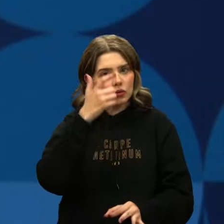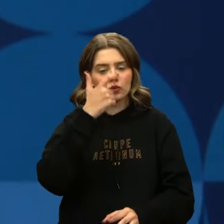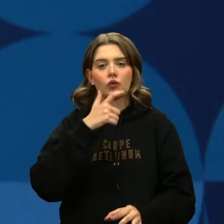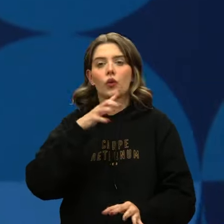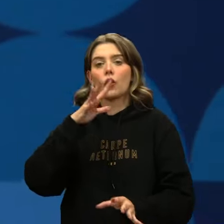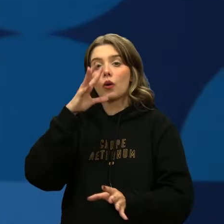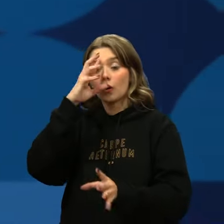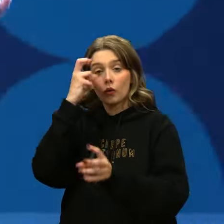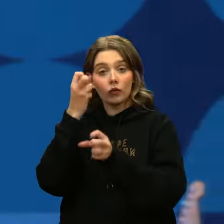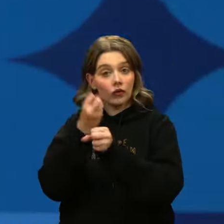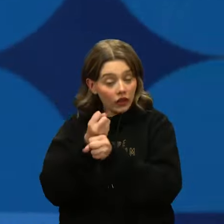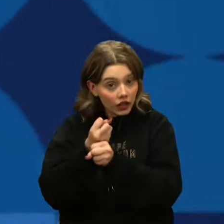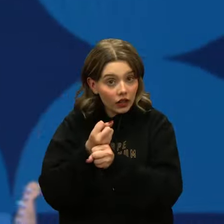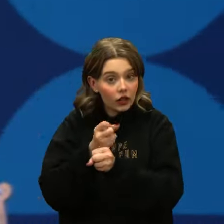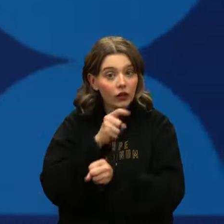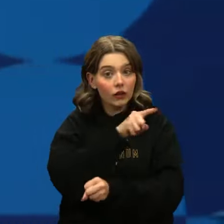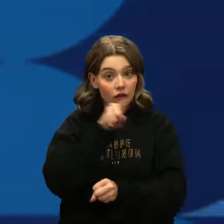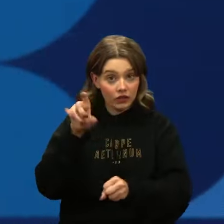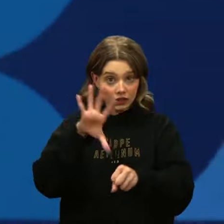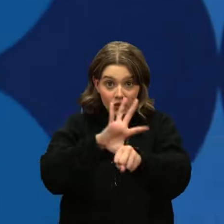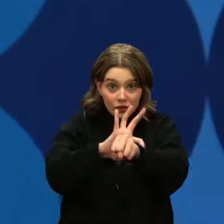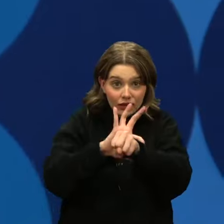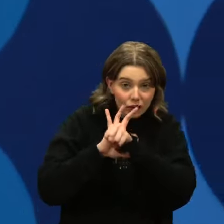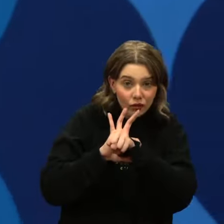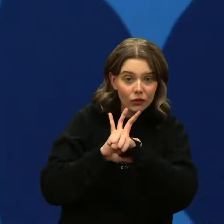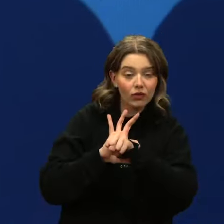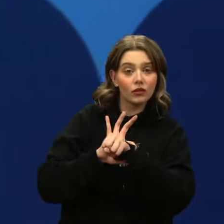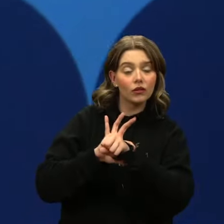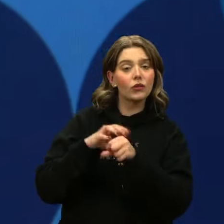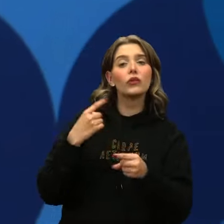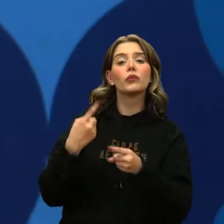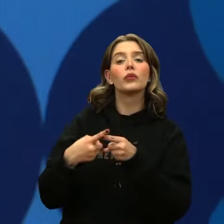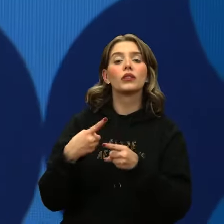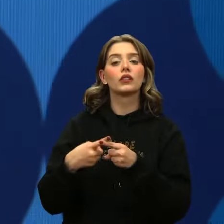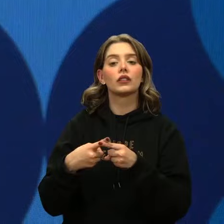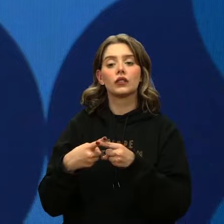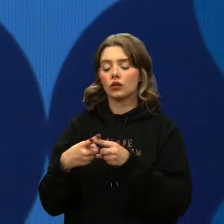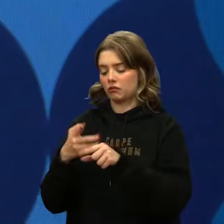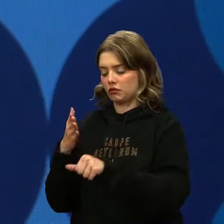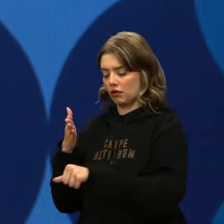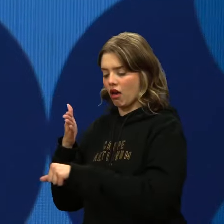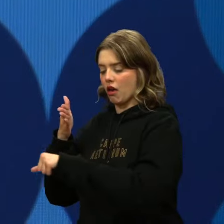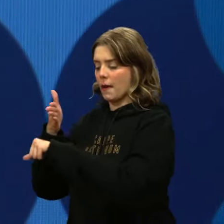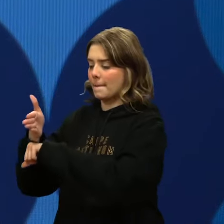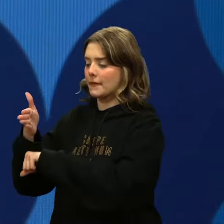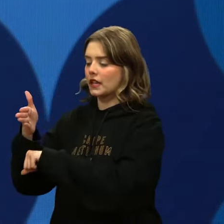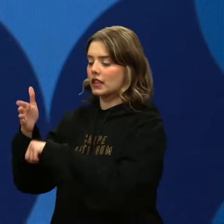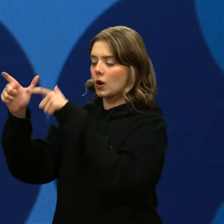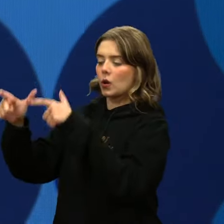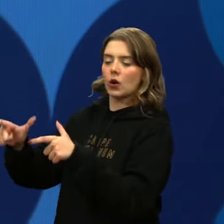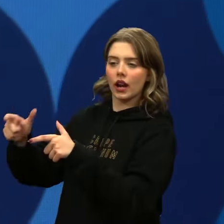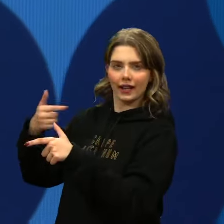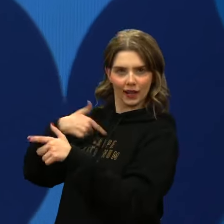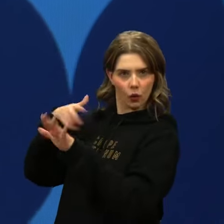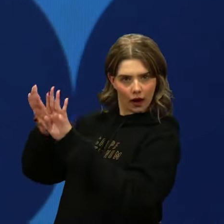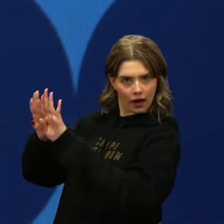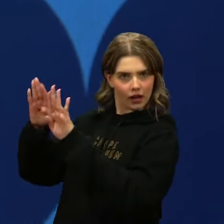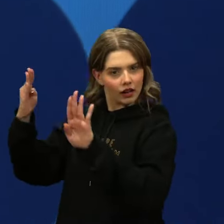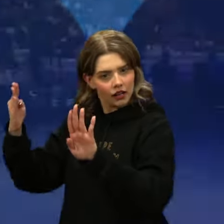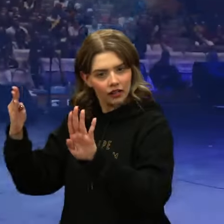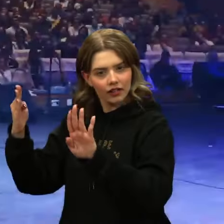e vocês estão seguros. Por quê? Quando você entra na sala do trono que eu abri, você tem